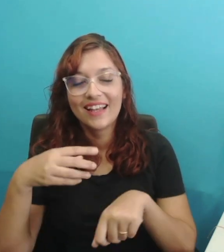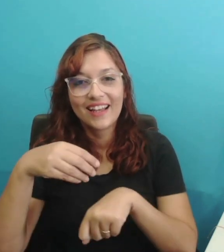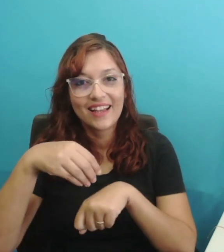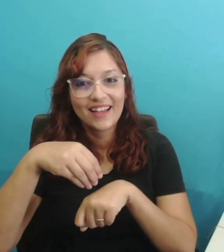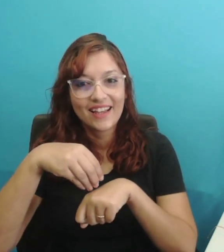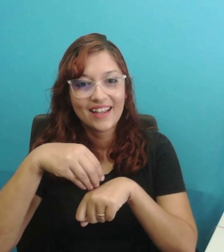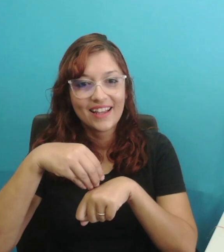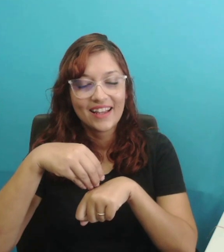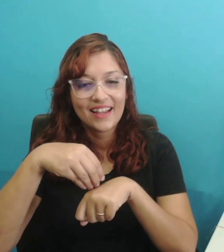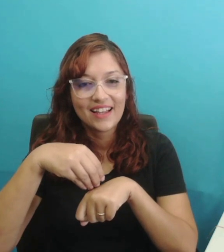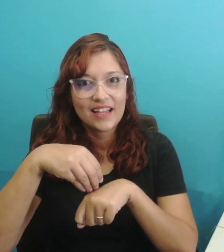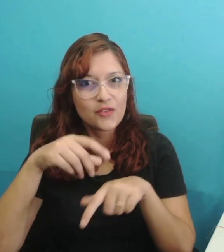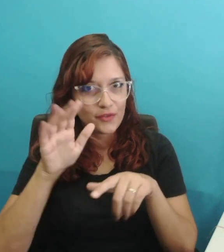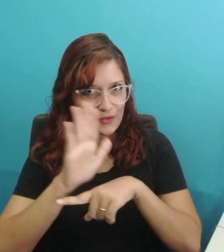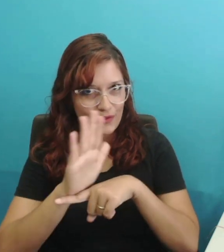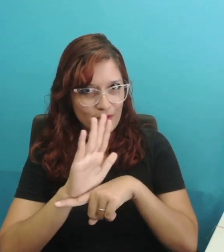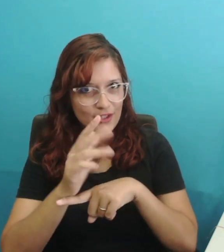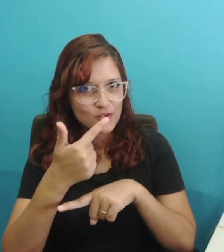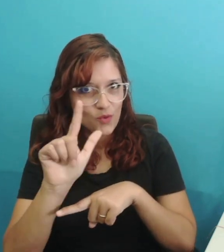Tenha calma.